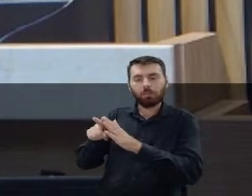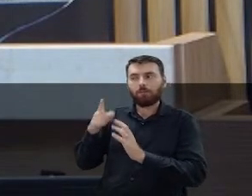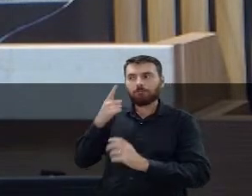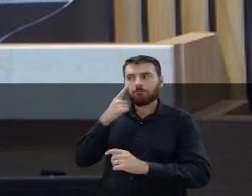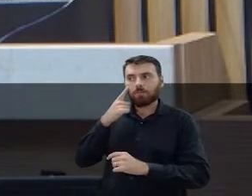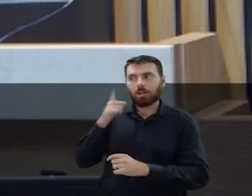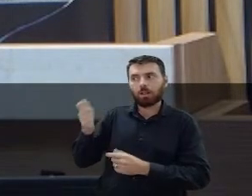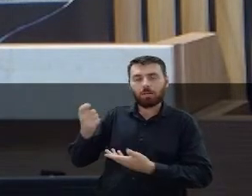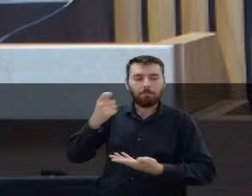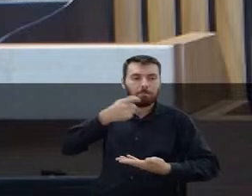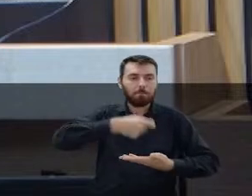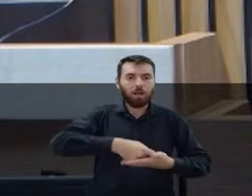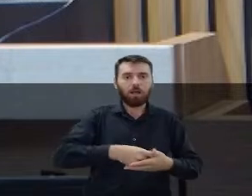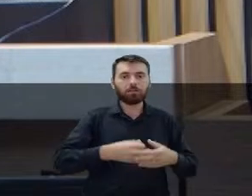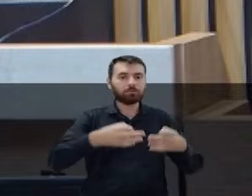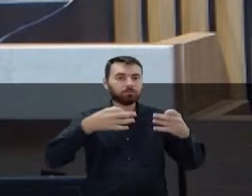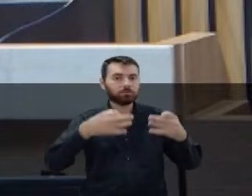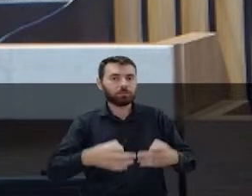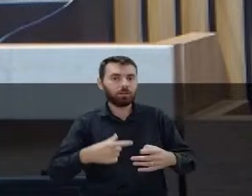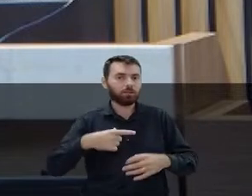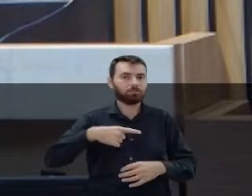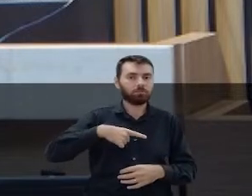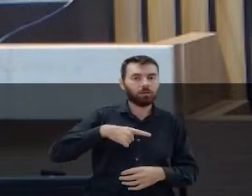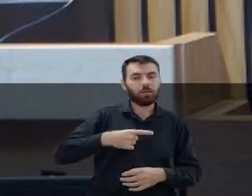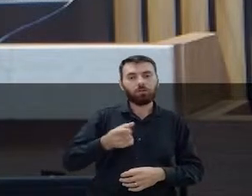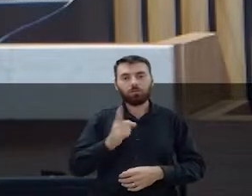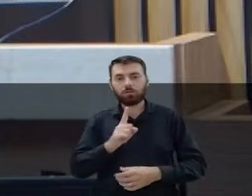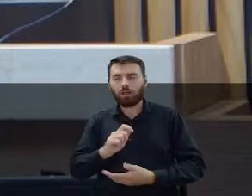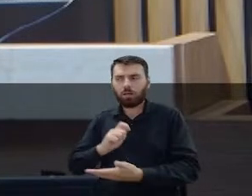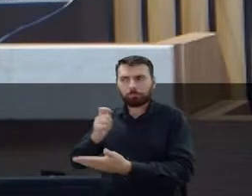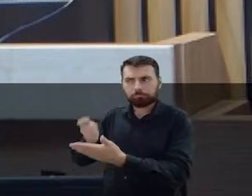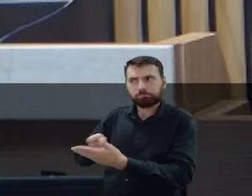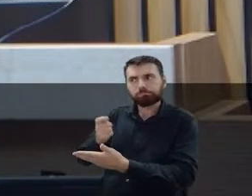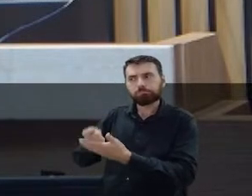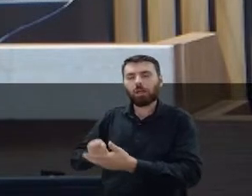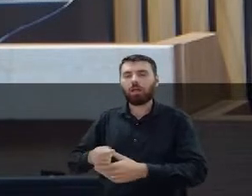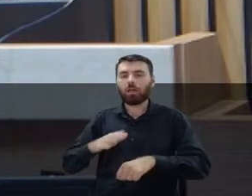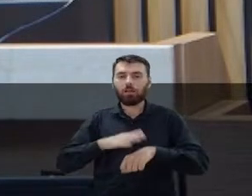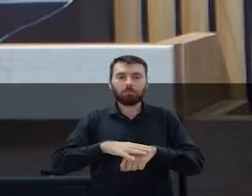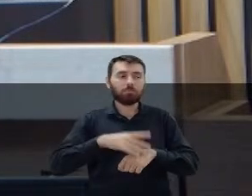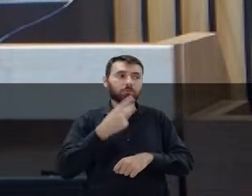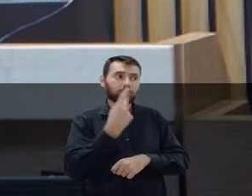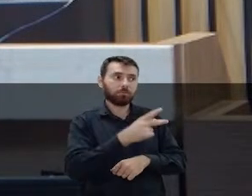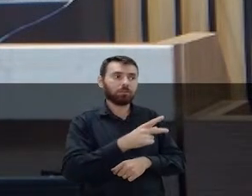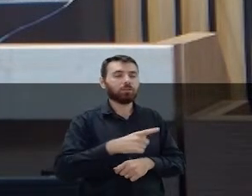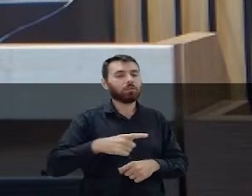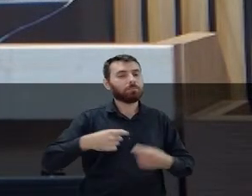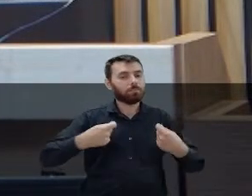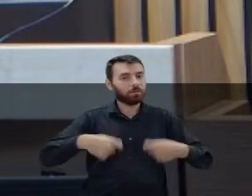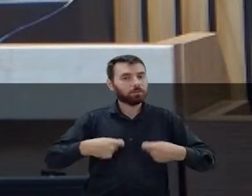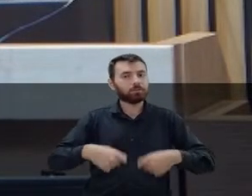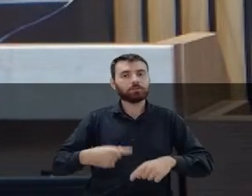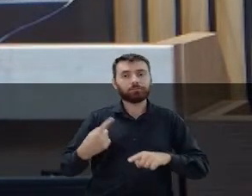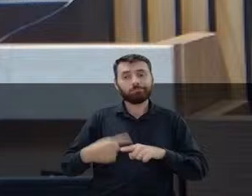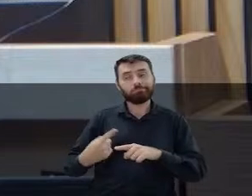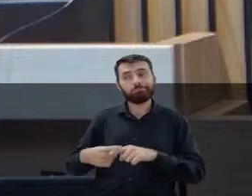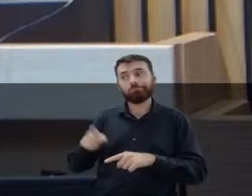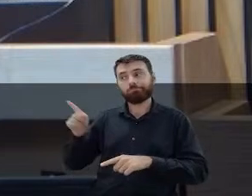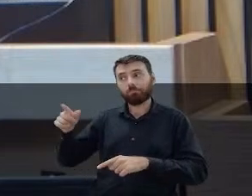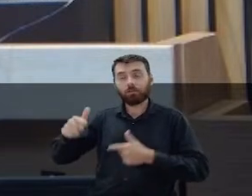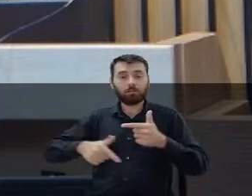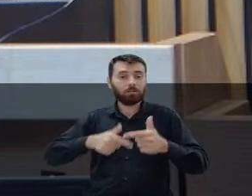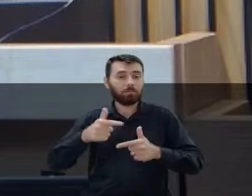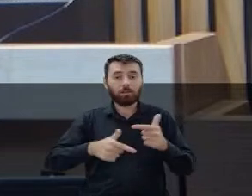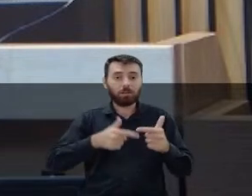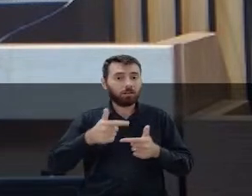financeiras, mormente sendo a reclamante simples empregado e não sócio proprietário do empreendimento. Por